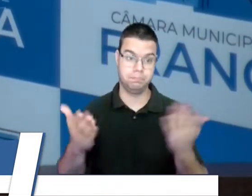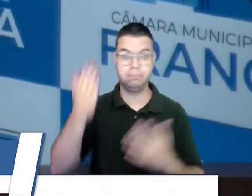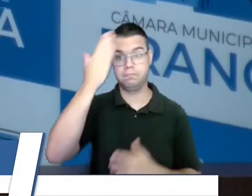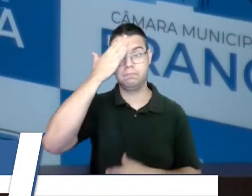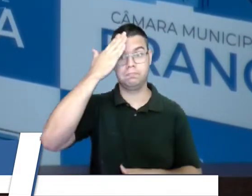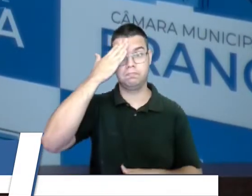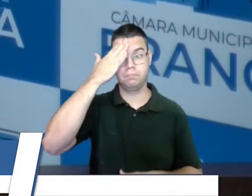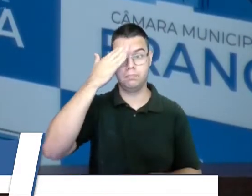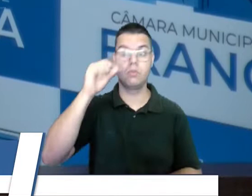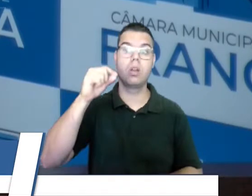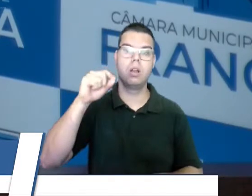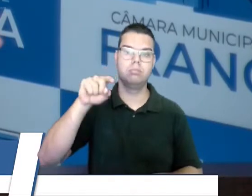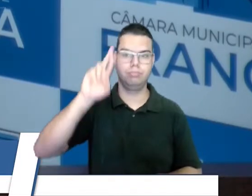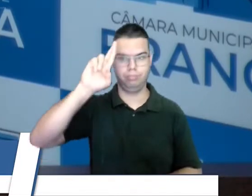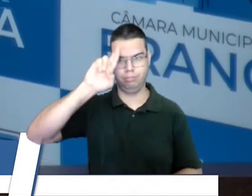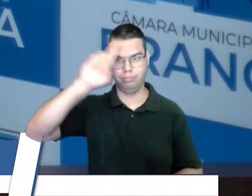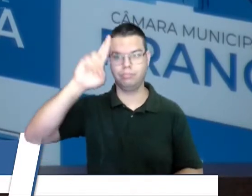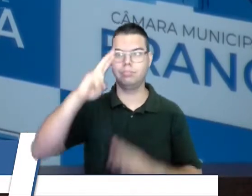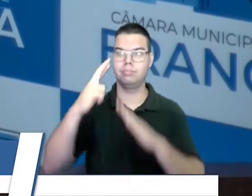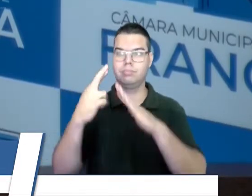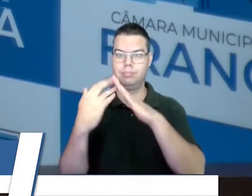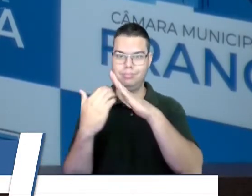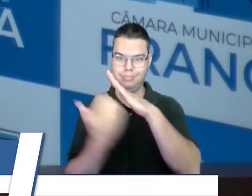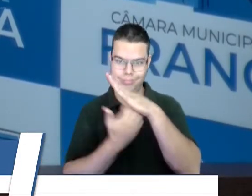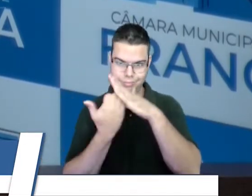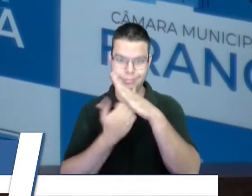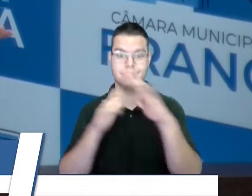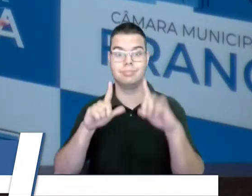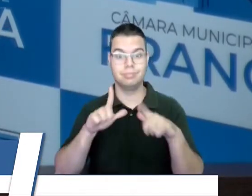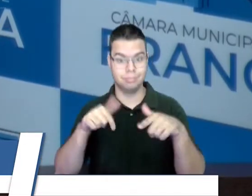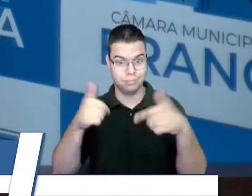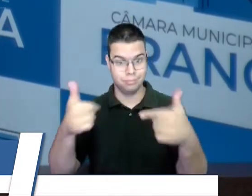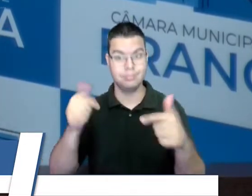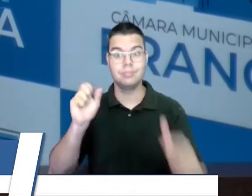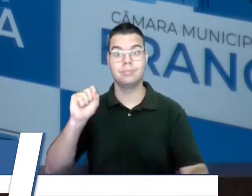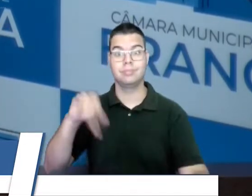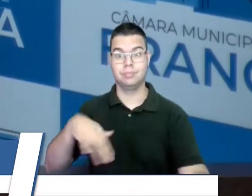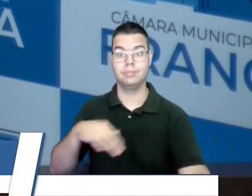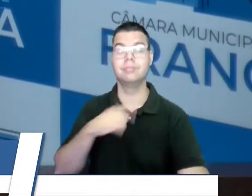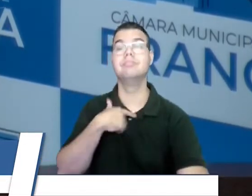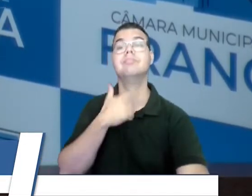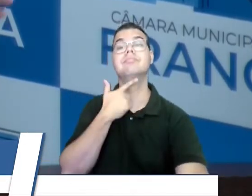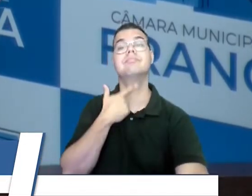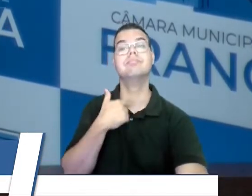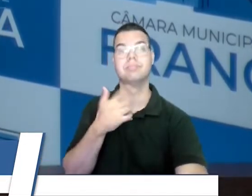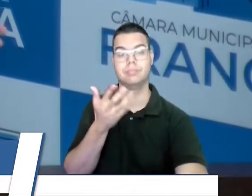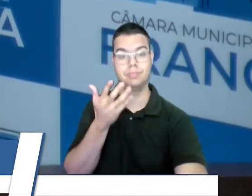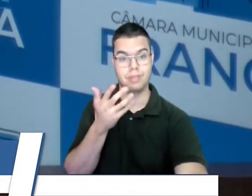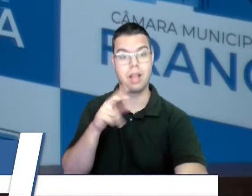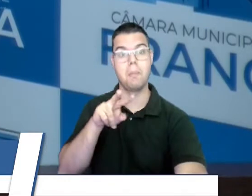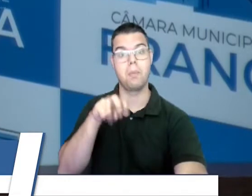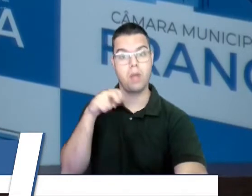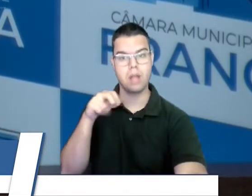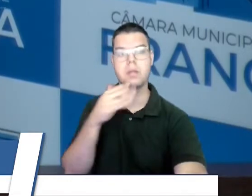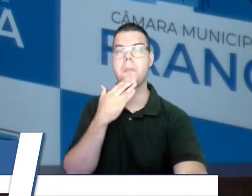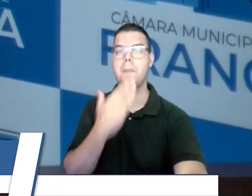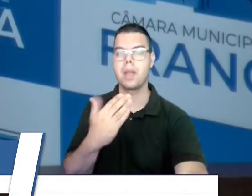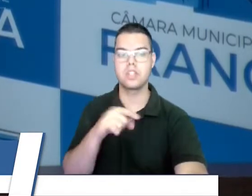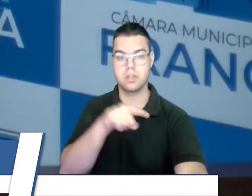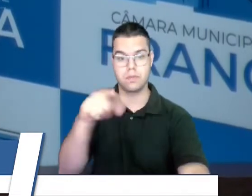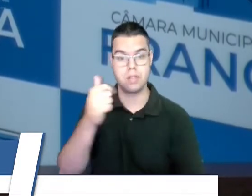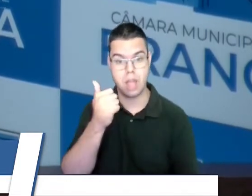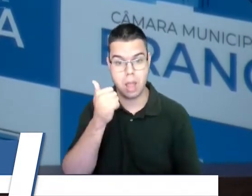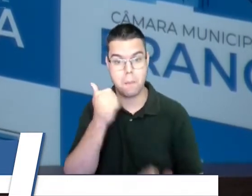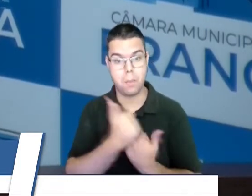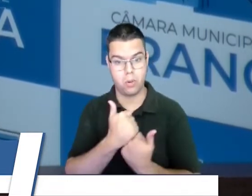os empresários estão fazendo a sua parte e eu gostaria, estou aqui exatamente por isso, para pedir o apoio do poder